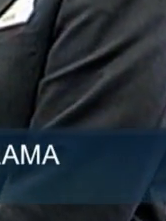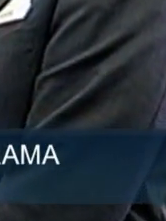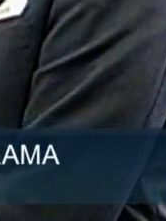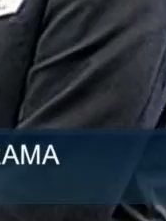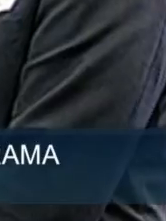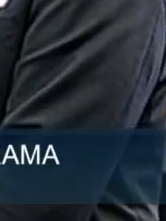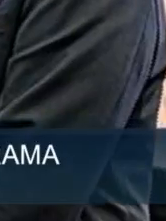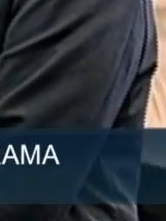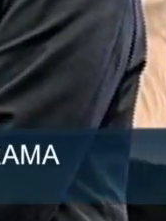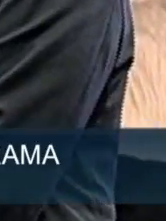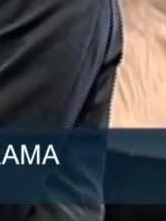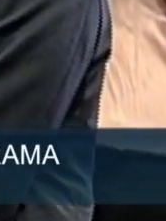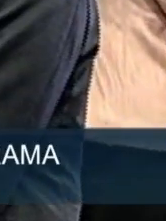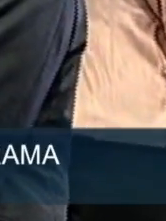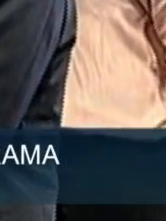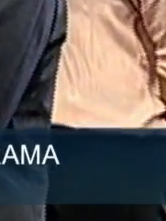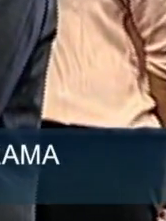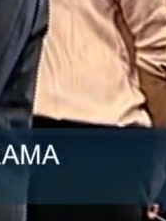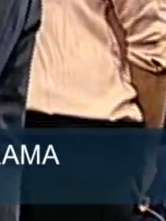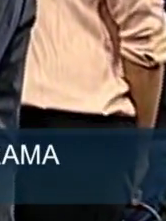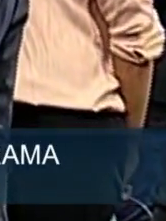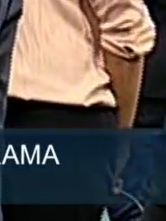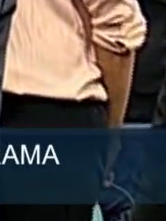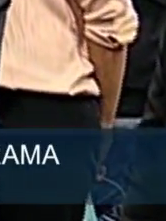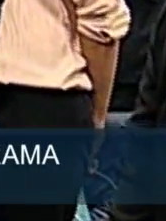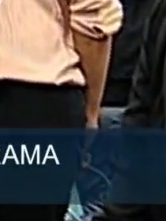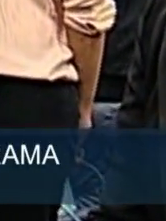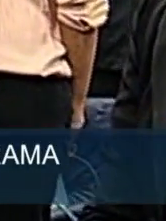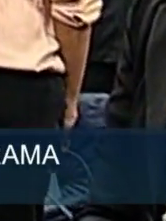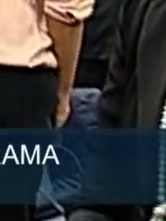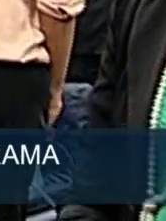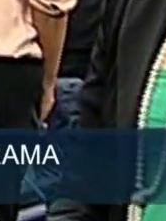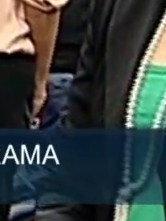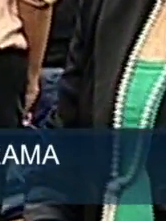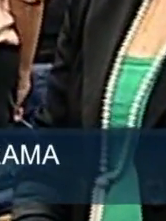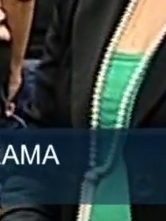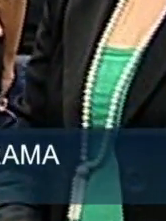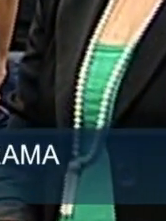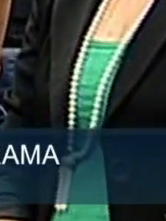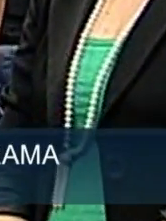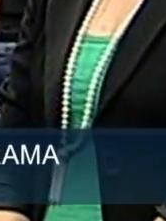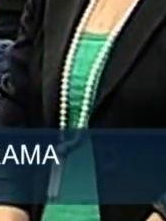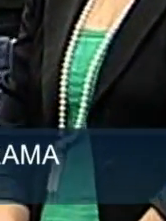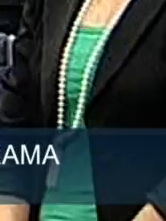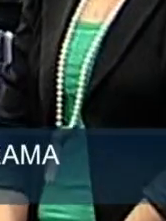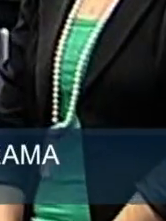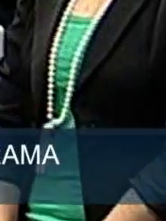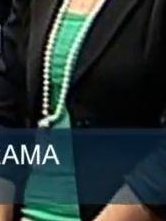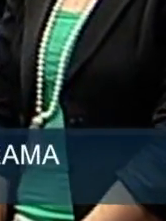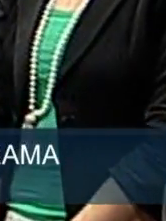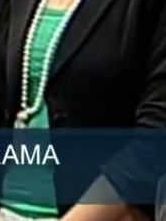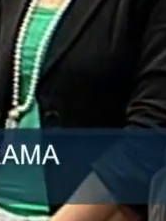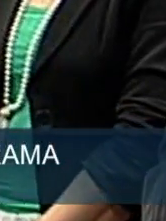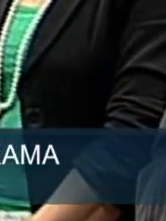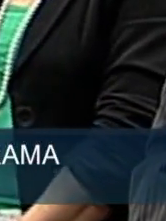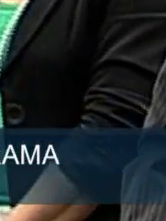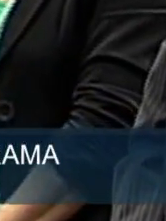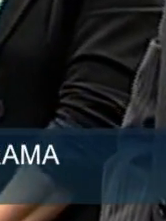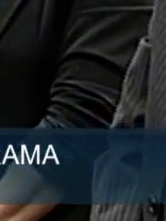a imagem do Cruzeiro resplandece Gigante pela própria natureza